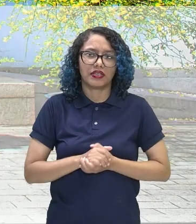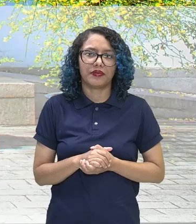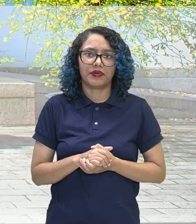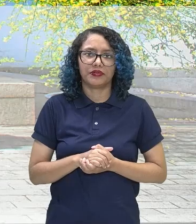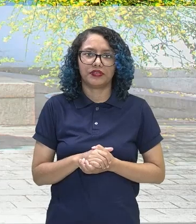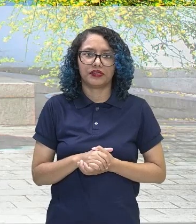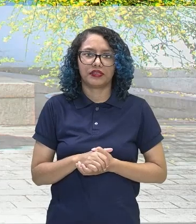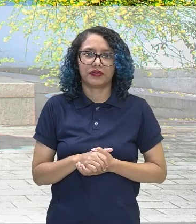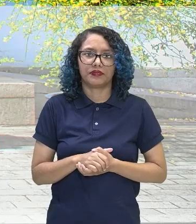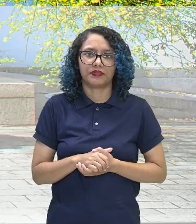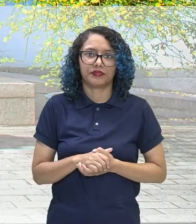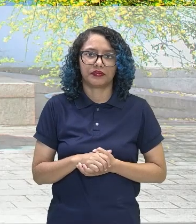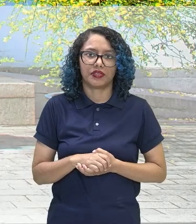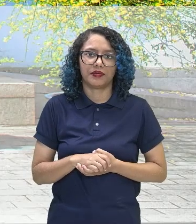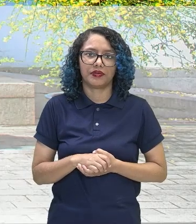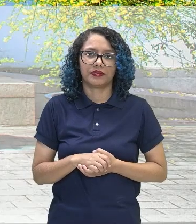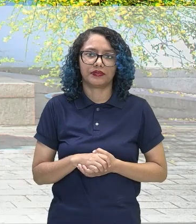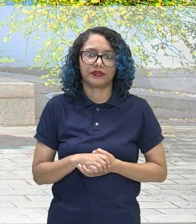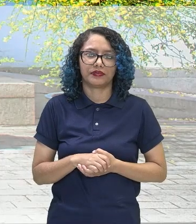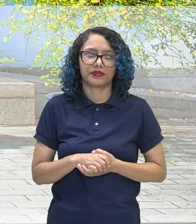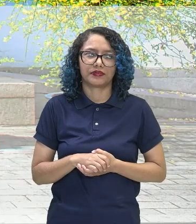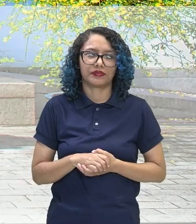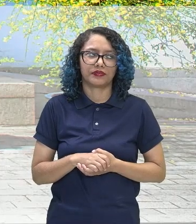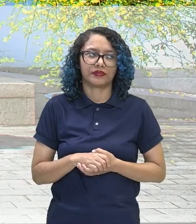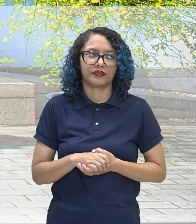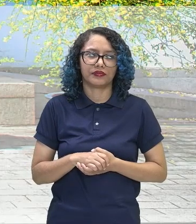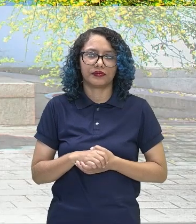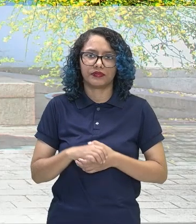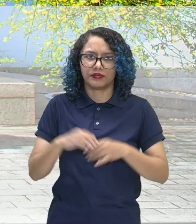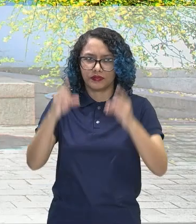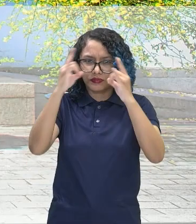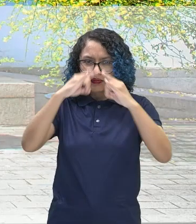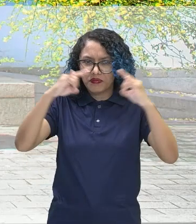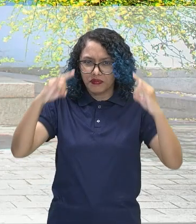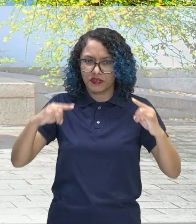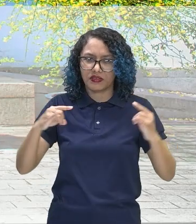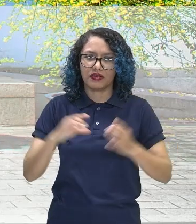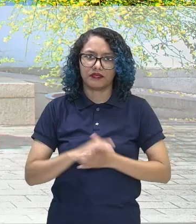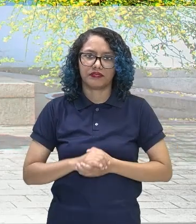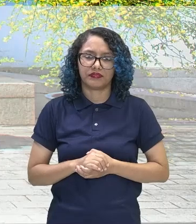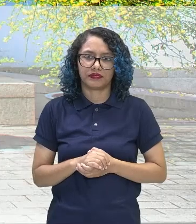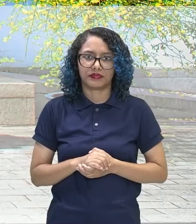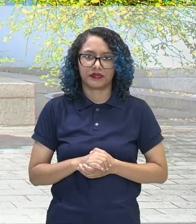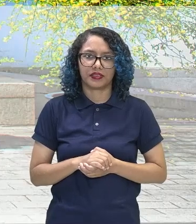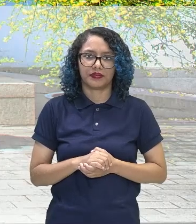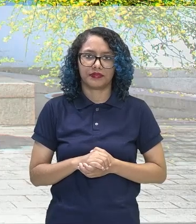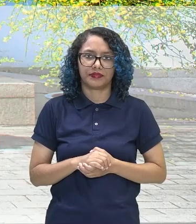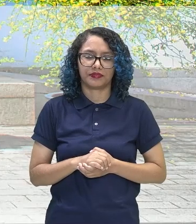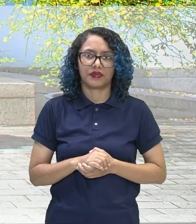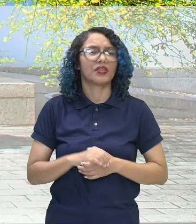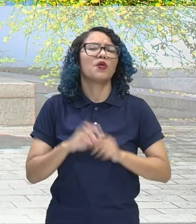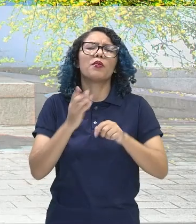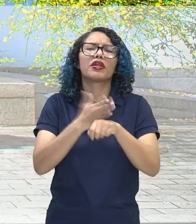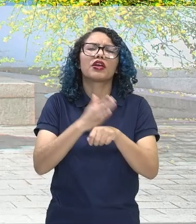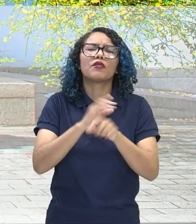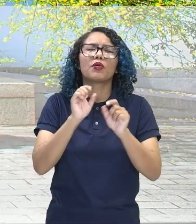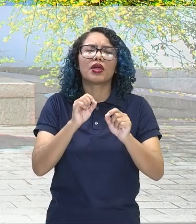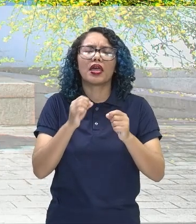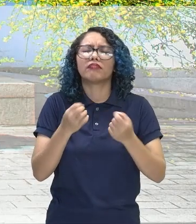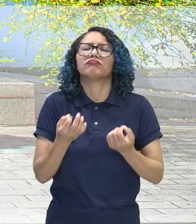templo, né, onde nós tínhamos os monges que praticavam ali a meditação, né, faziam ali as